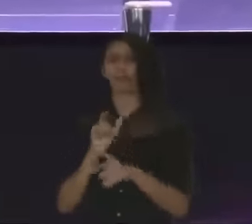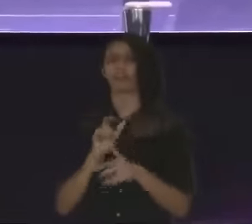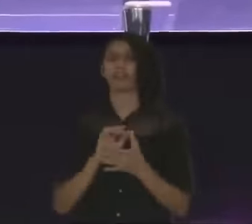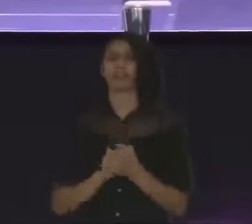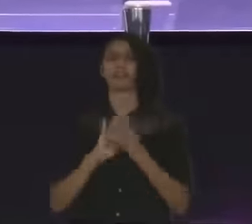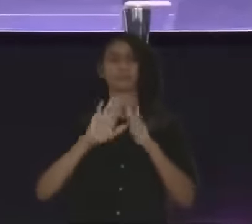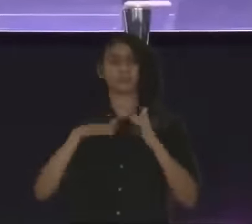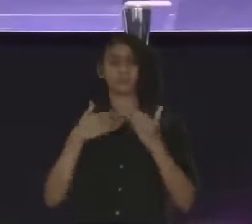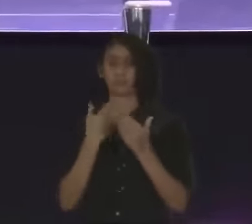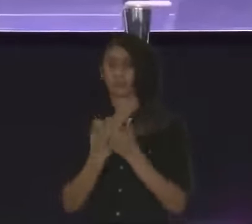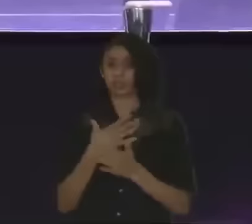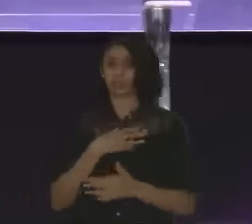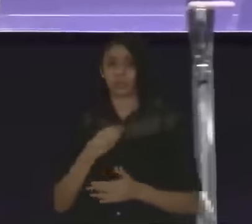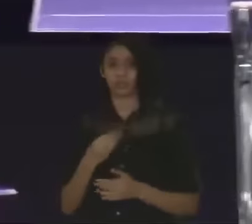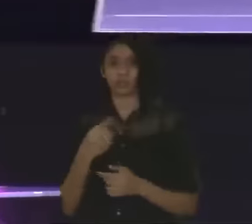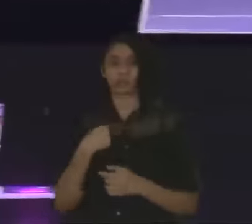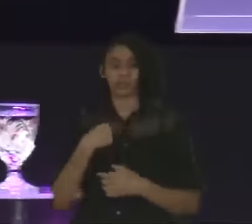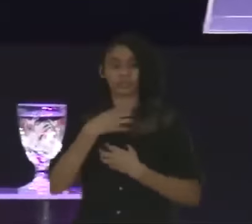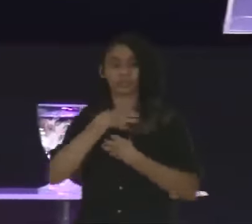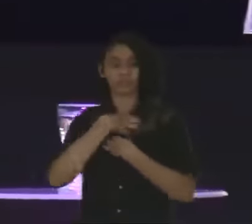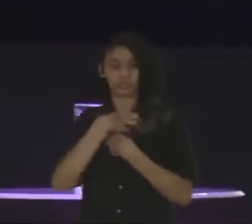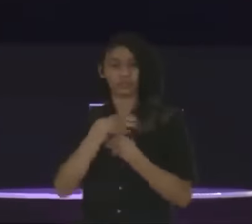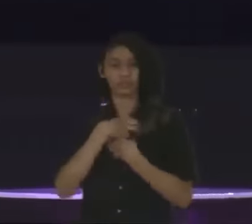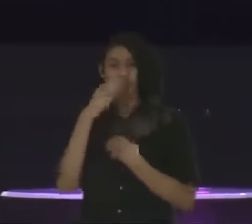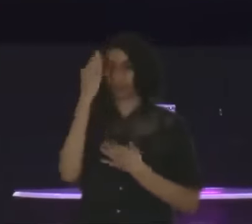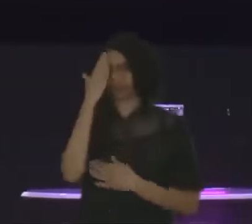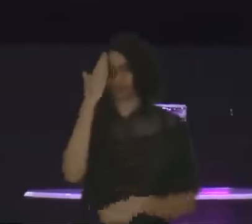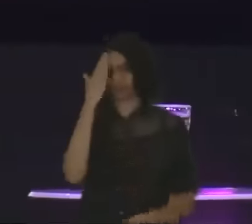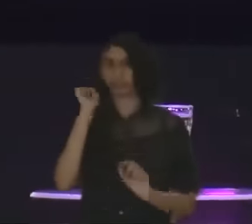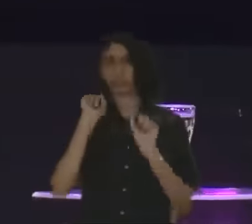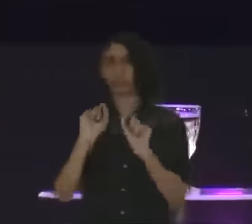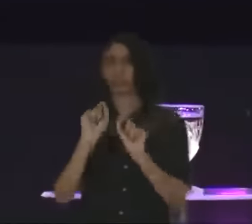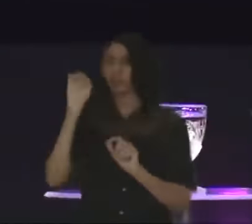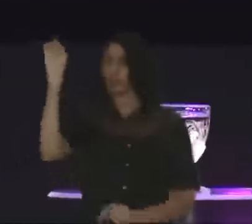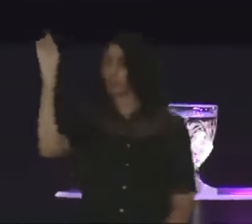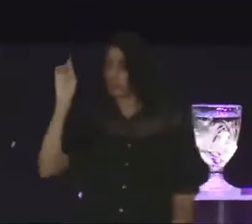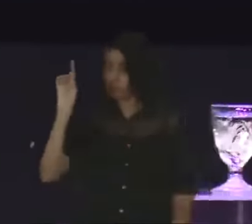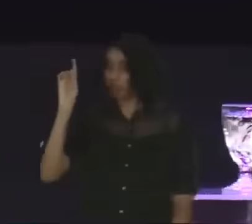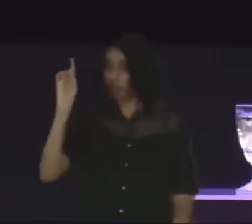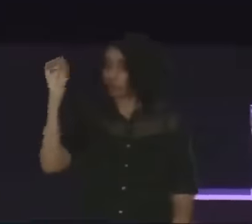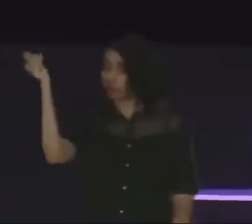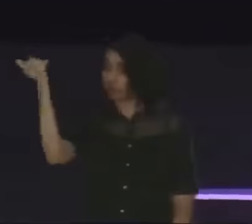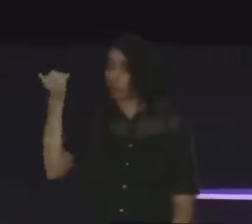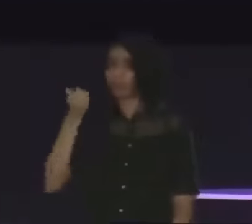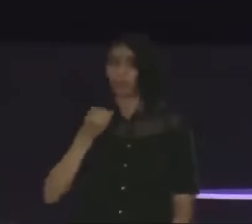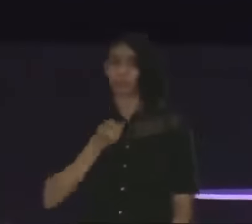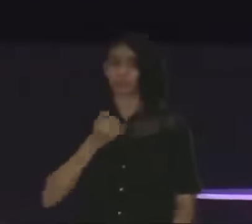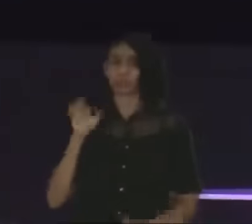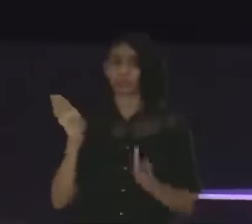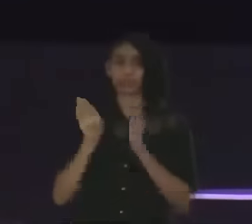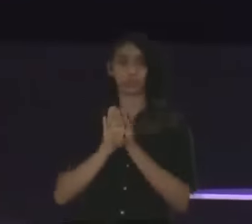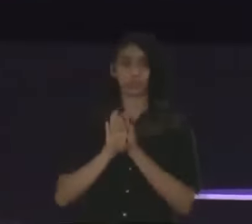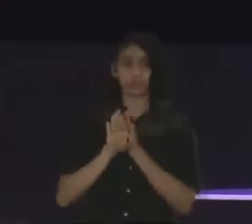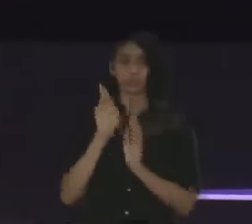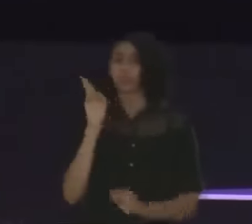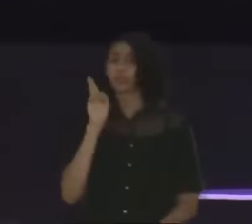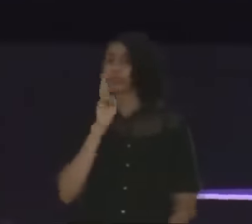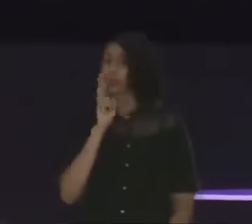e eu tenho sensibilidade para entender que a oração que eu fiz de manhã ele pode me responder com o garçom que me atendeu no restaurante